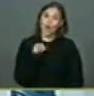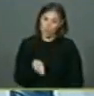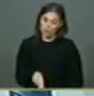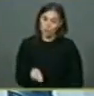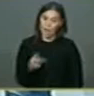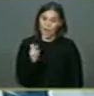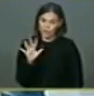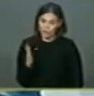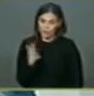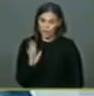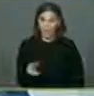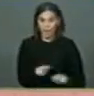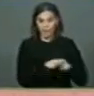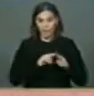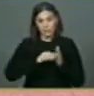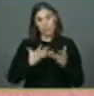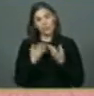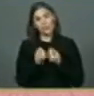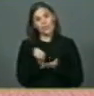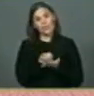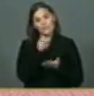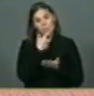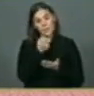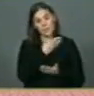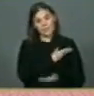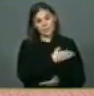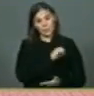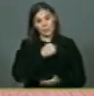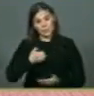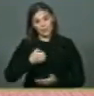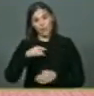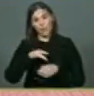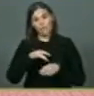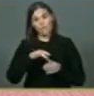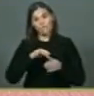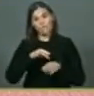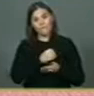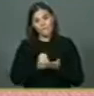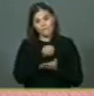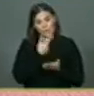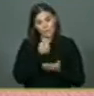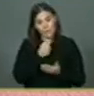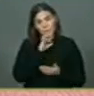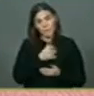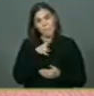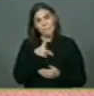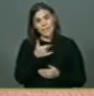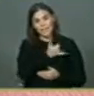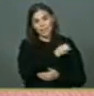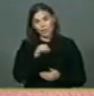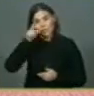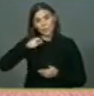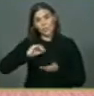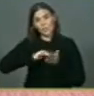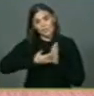consecutivo um rastreio em conjunto com as farmácias ao longo em 105 farmácias no país. Costumamos analisar cerca de 1.200 pessoas